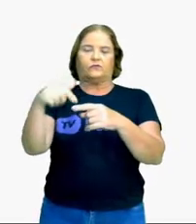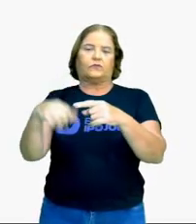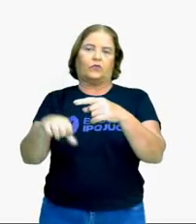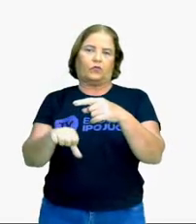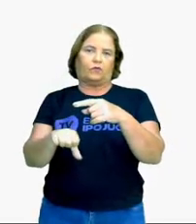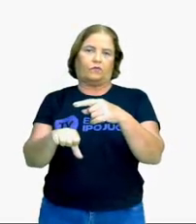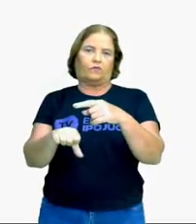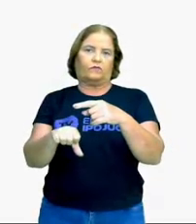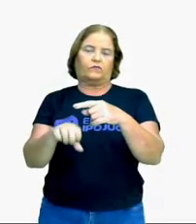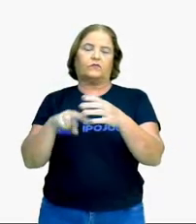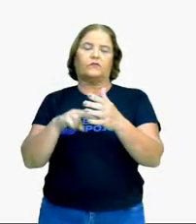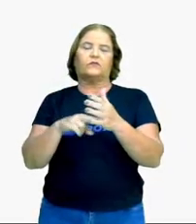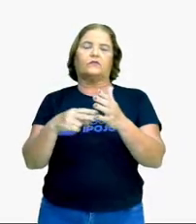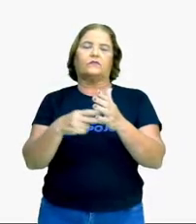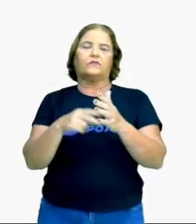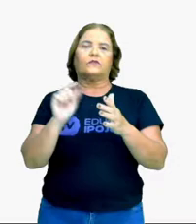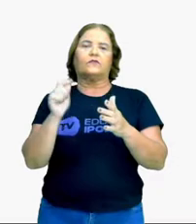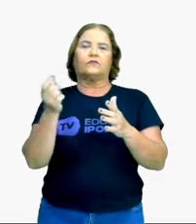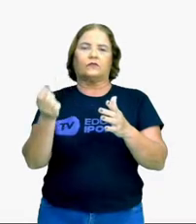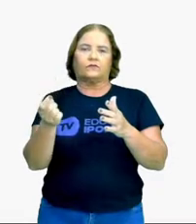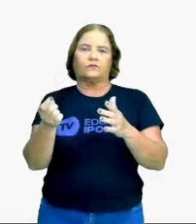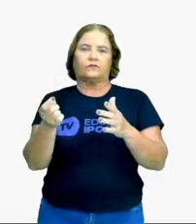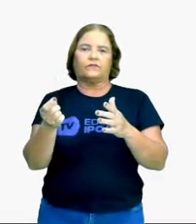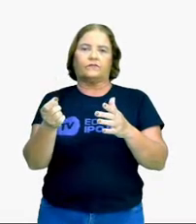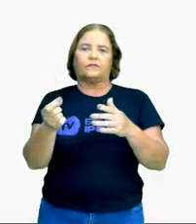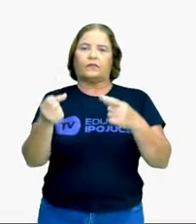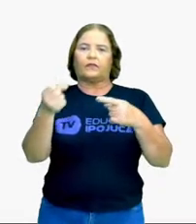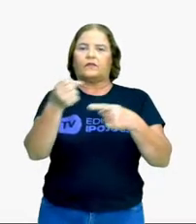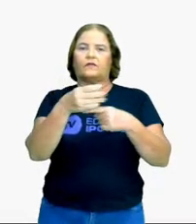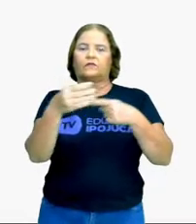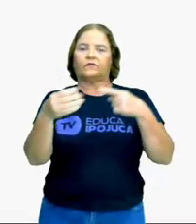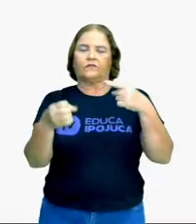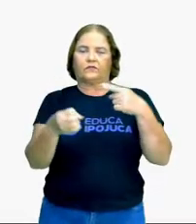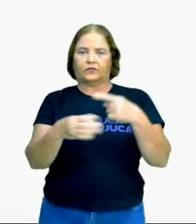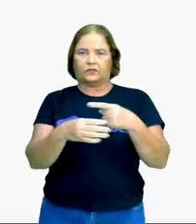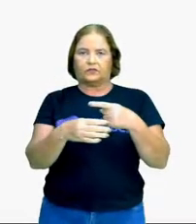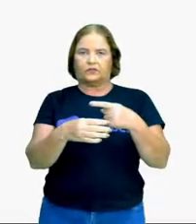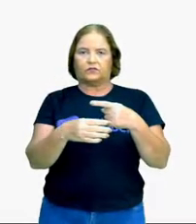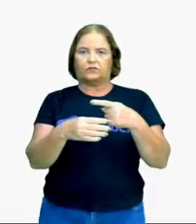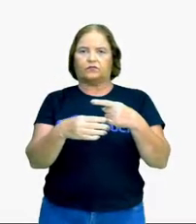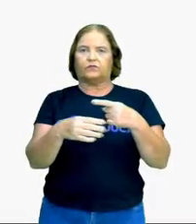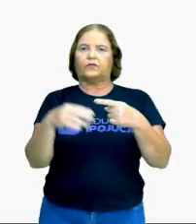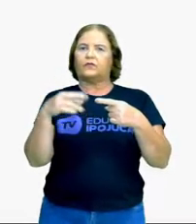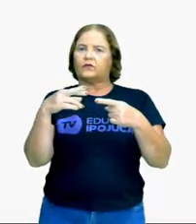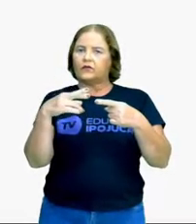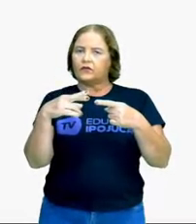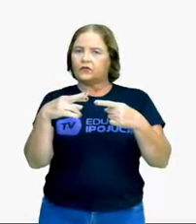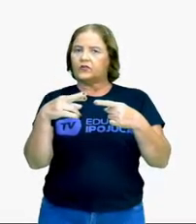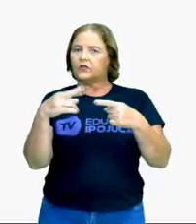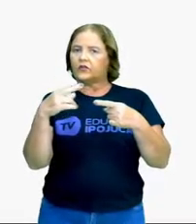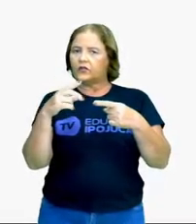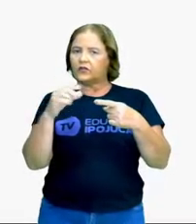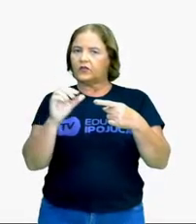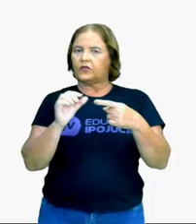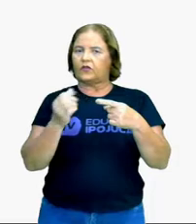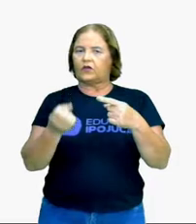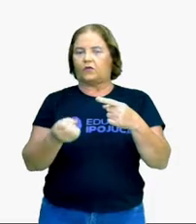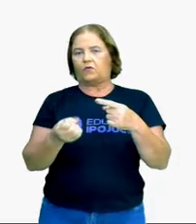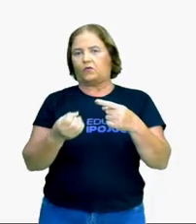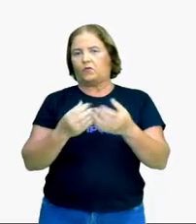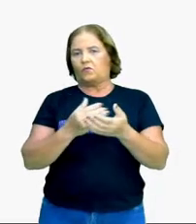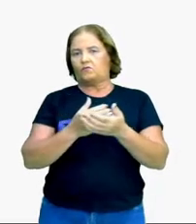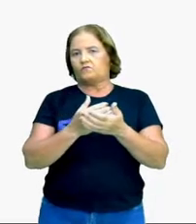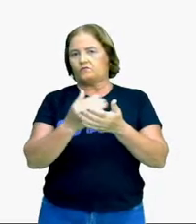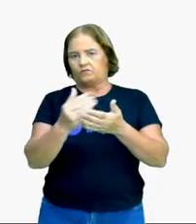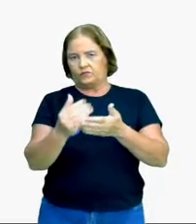7 sobre 9? É a fração geratriz, a fração que gerou essa